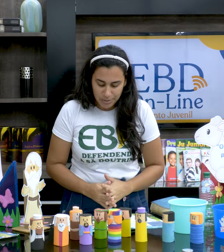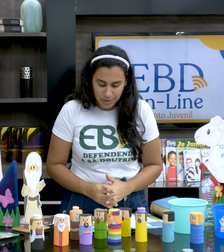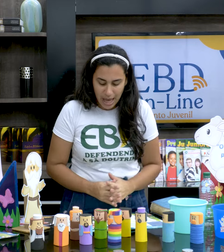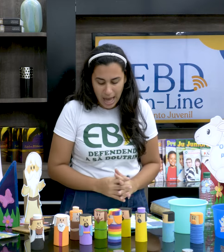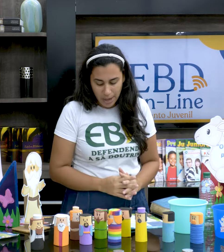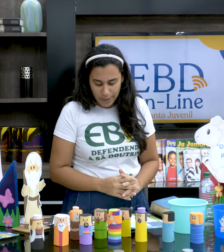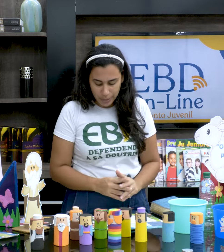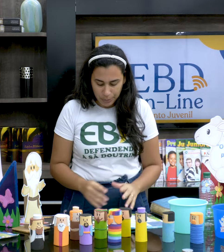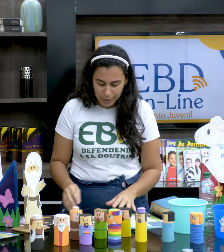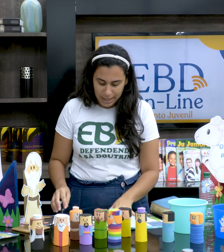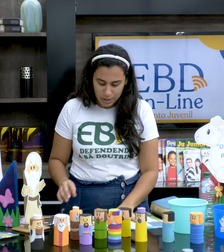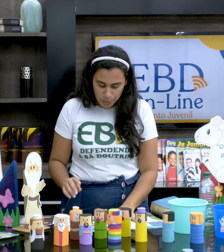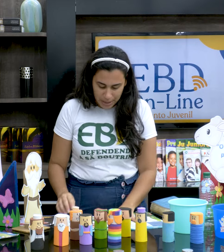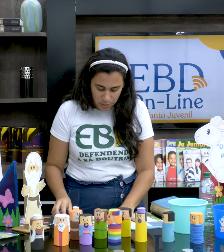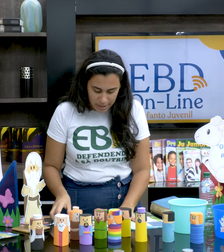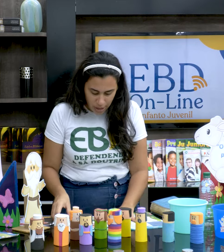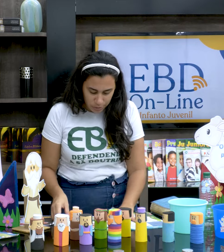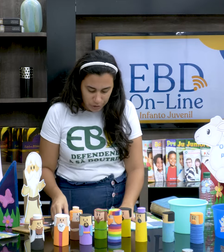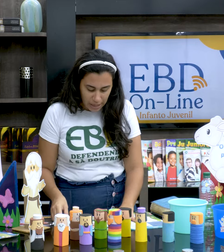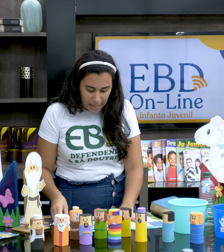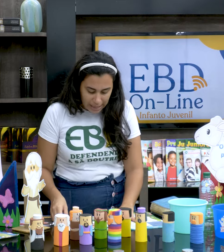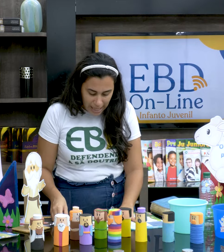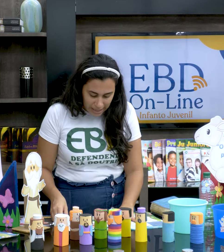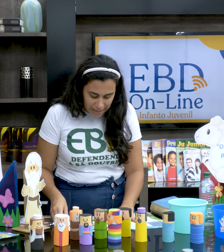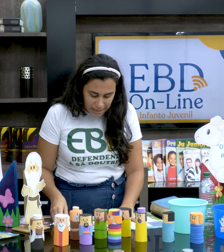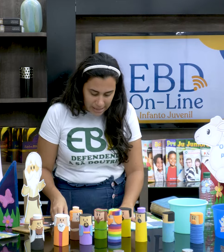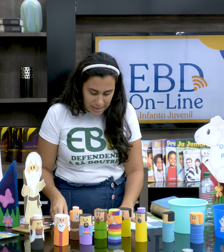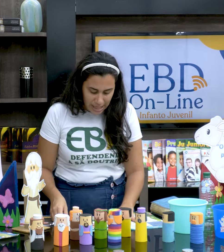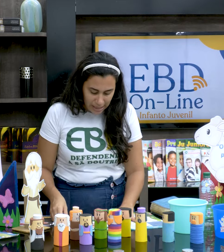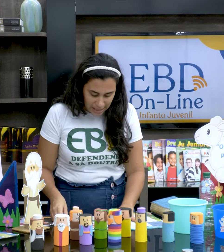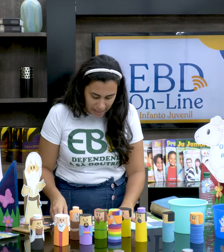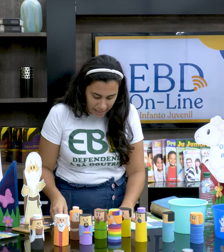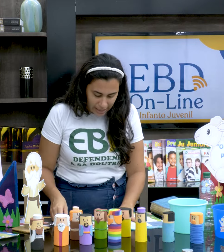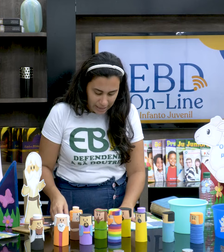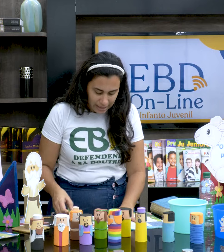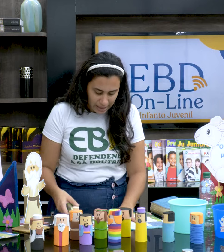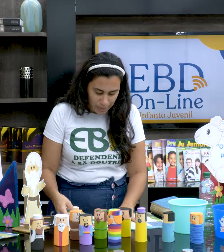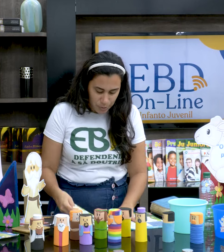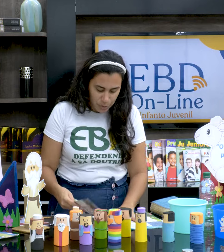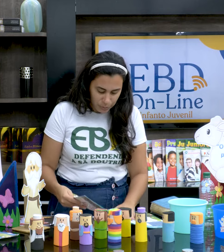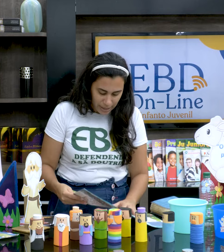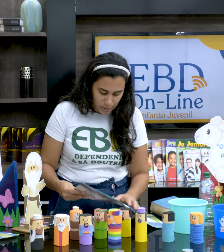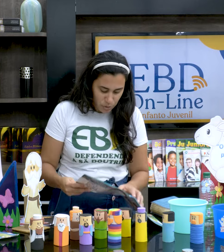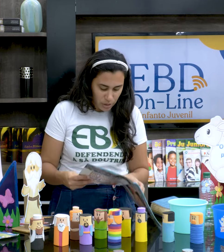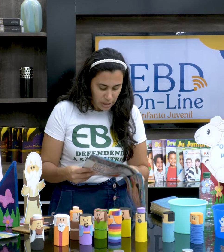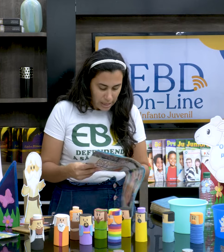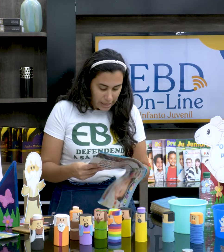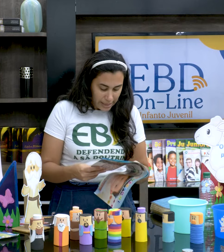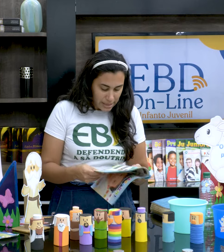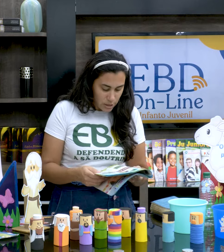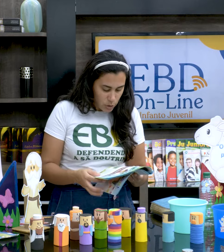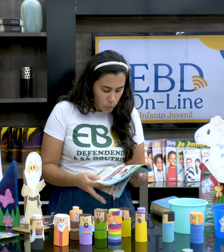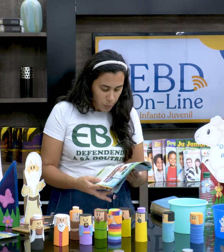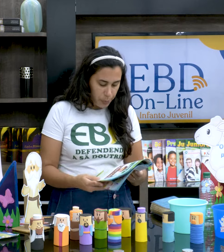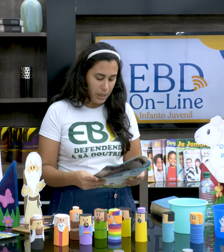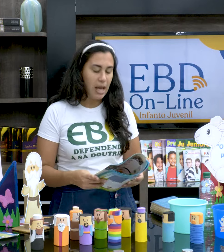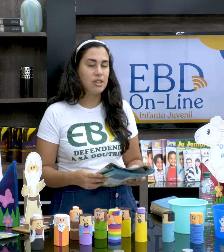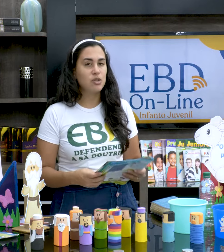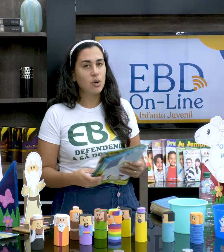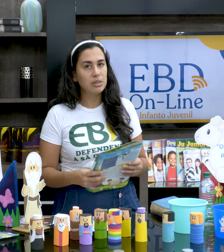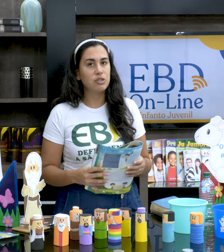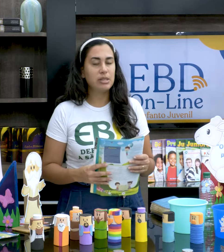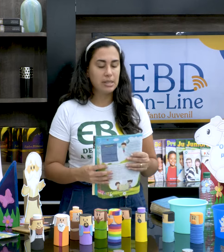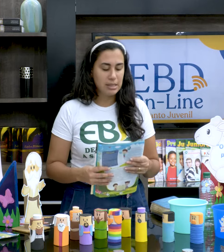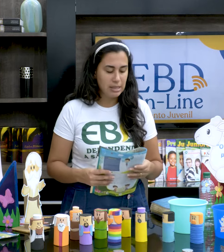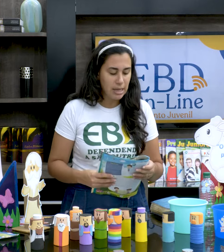lá, Deus envia água e comida. Espaço dos alvos. Que a criança creia que temos um Deus que supre